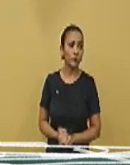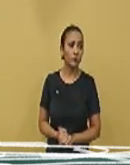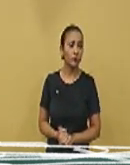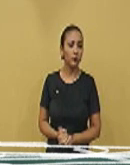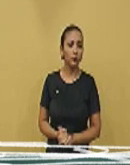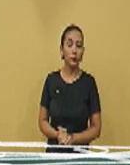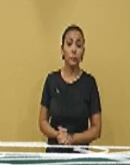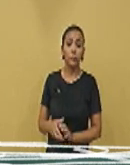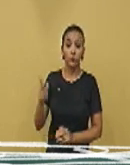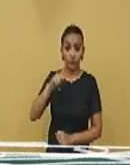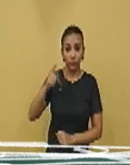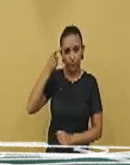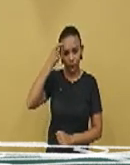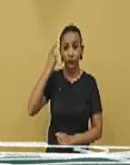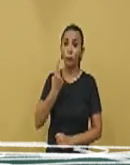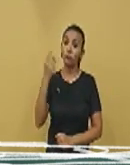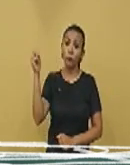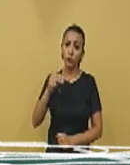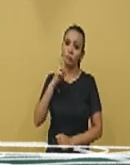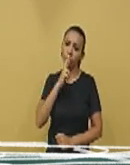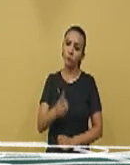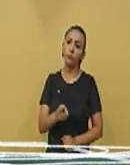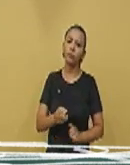Professora Eliane, a senhora tem 1 minuto.